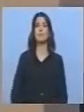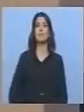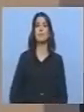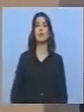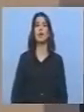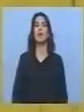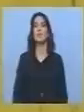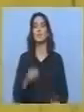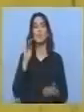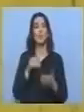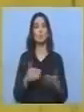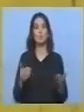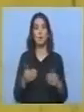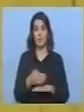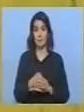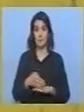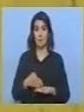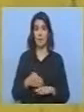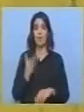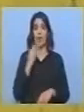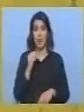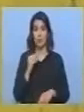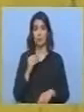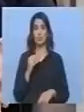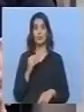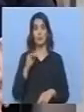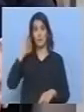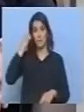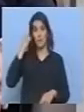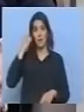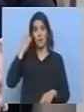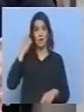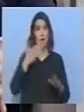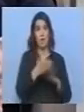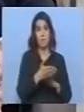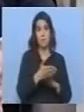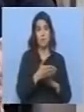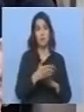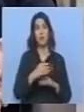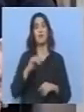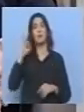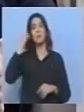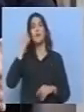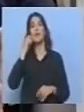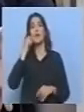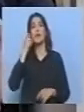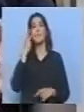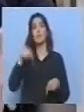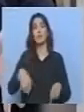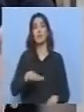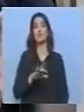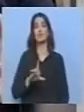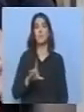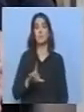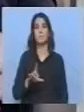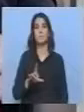A conclusão a que chegámos é que metade dos alunos que seriam afetados pelas colocações são alunos da região de Lisboa. E, naturalmente,